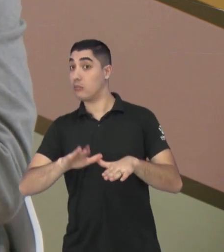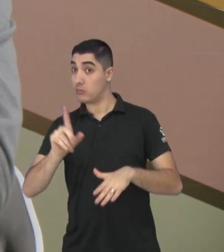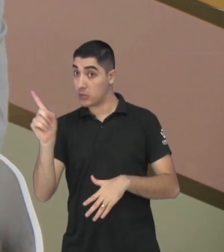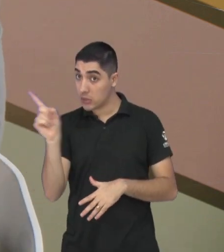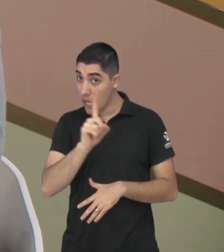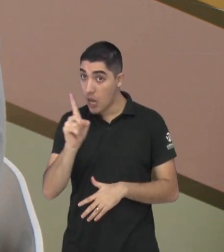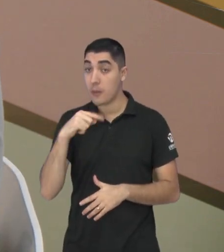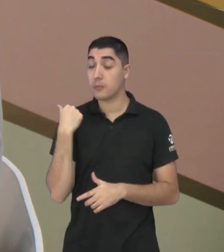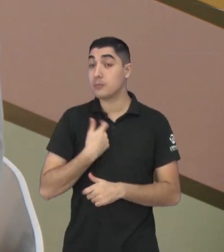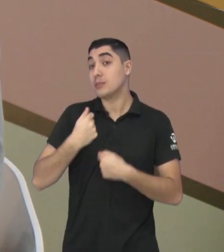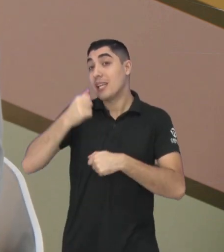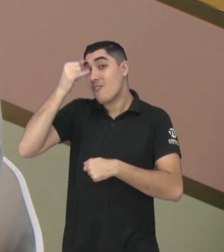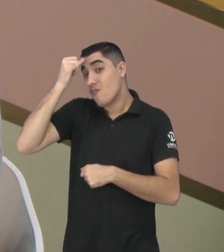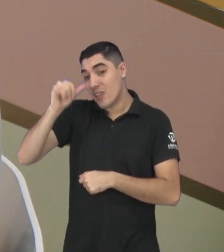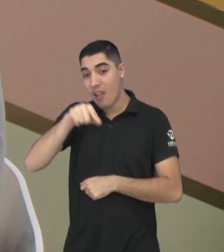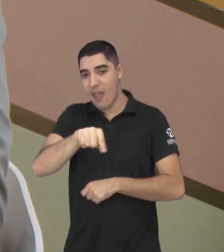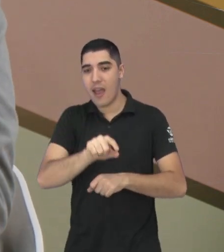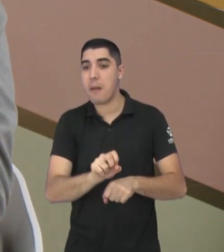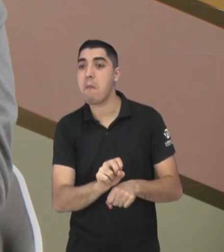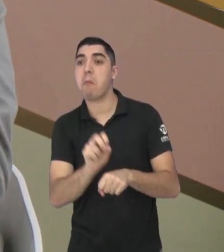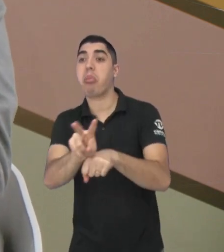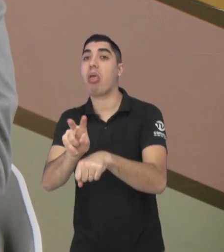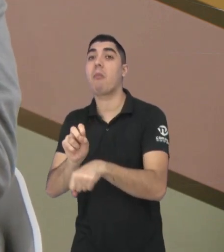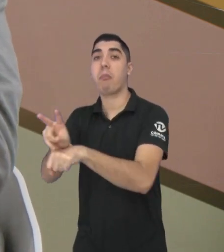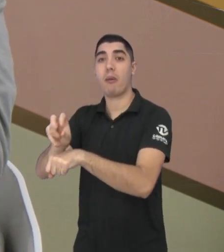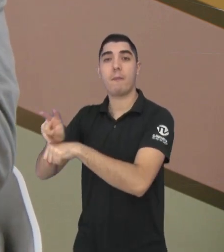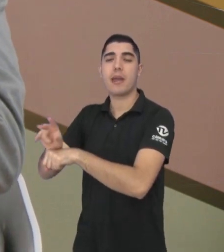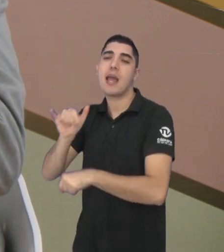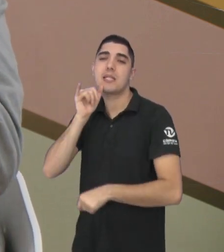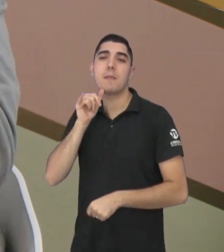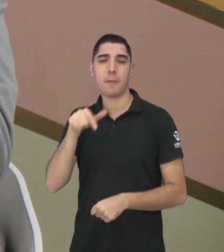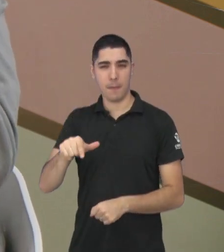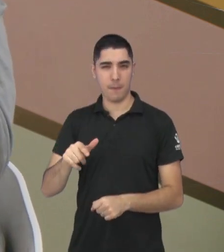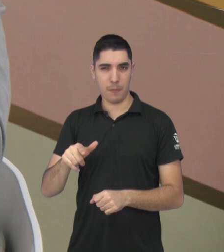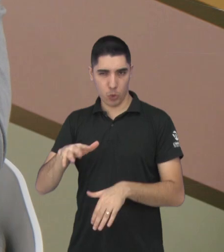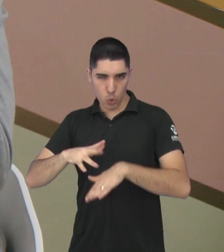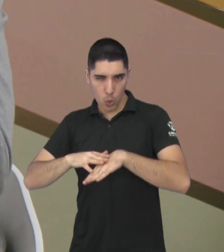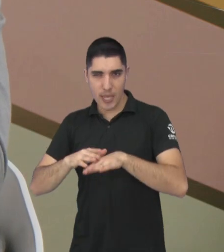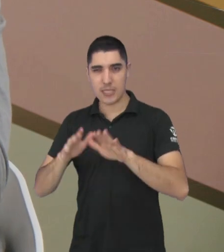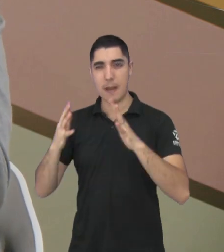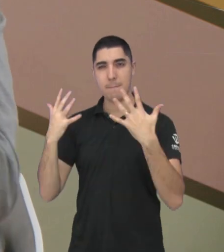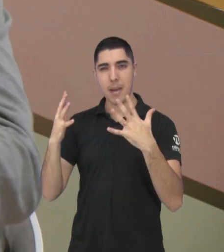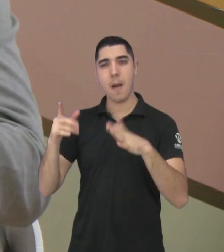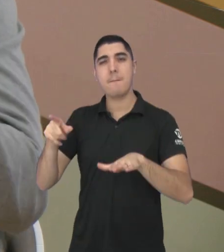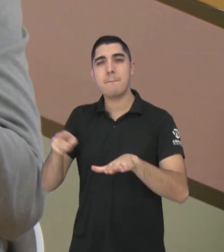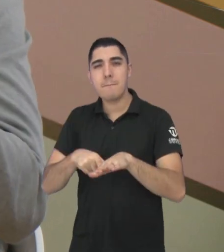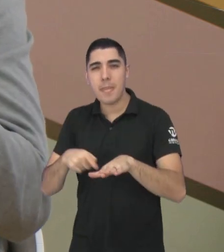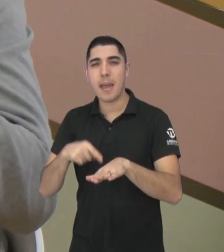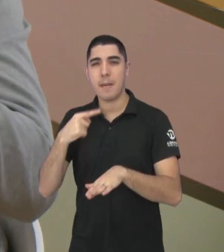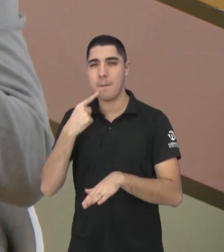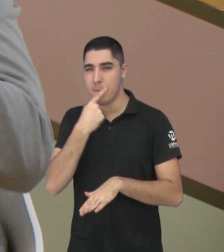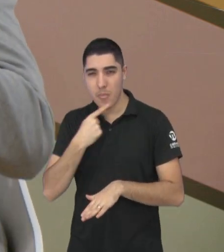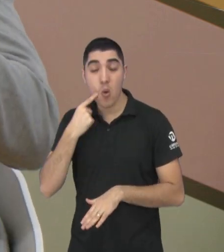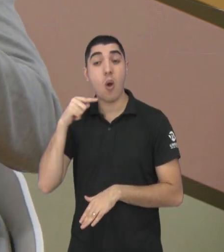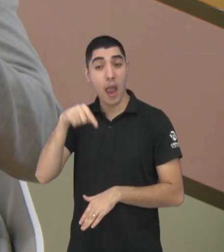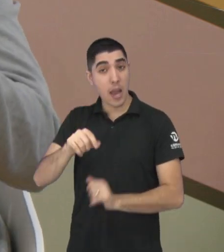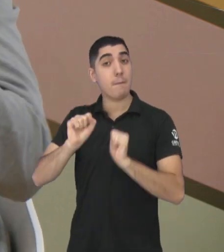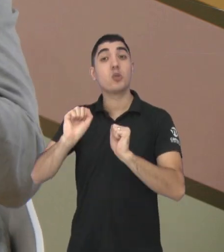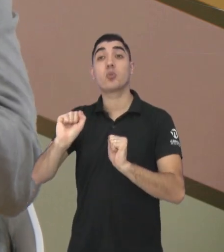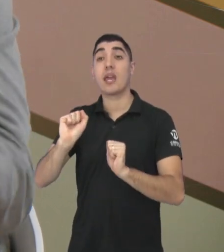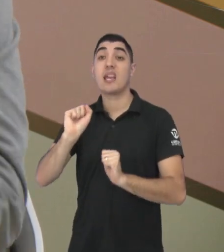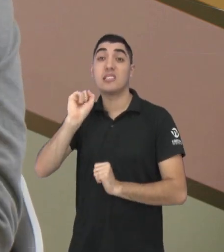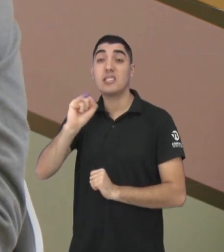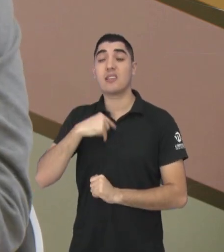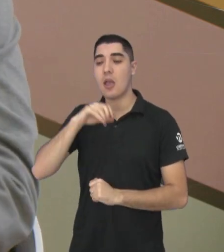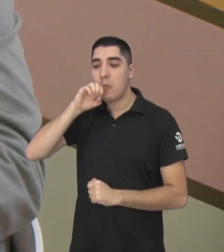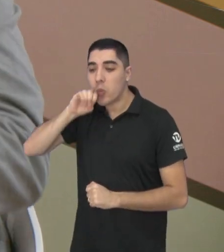de transmitir, isso é muito mais fácil. Sim. Agora, de maneira geral, a mão, pé, boca, ela se transmite muito com gotículas, então,